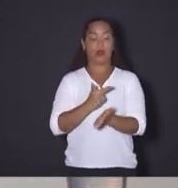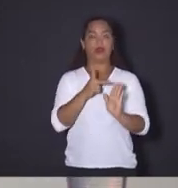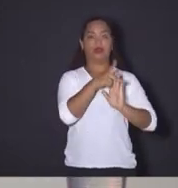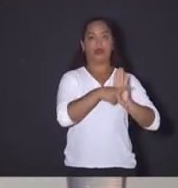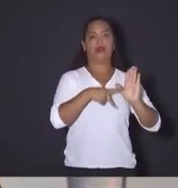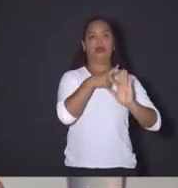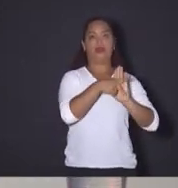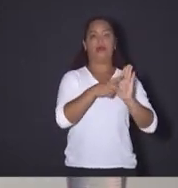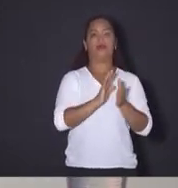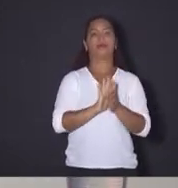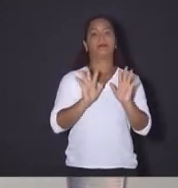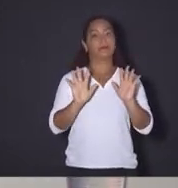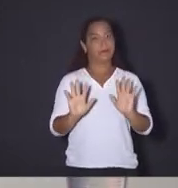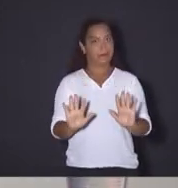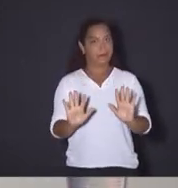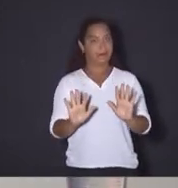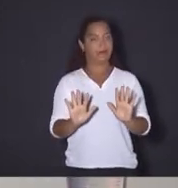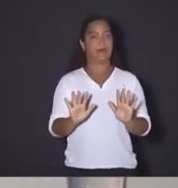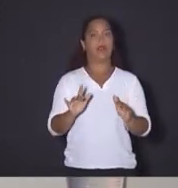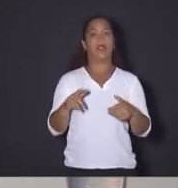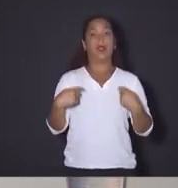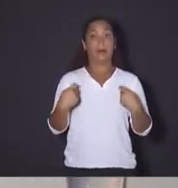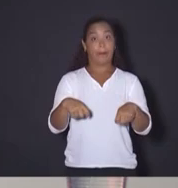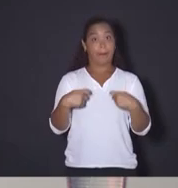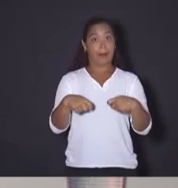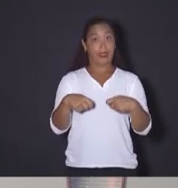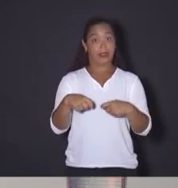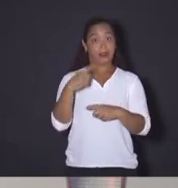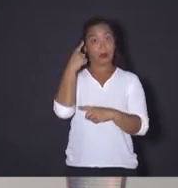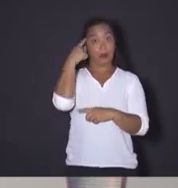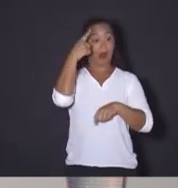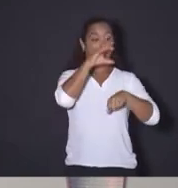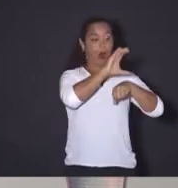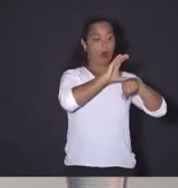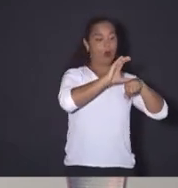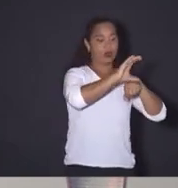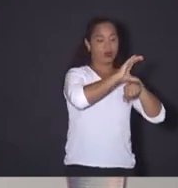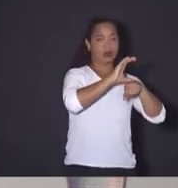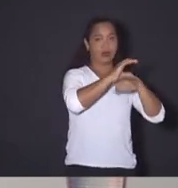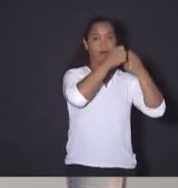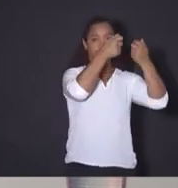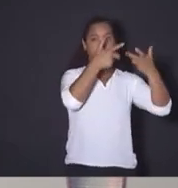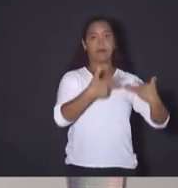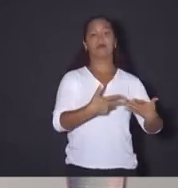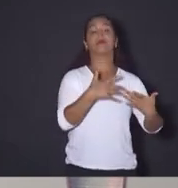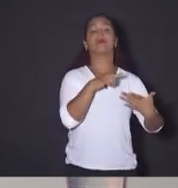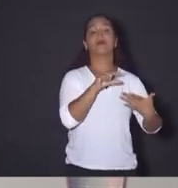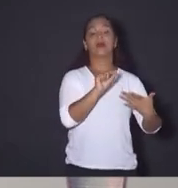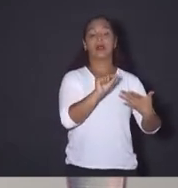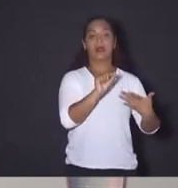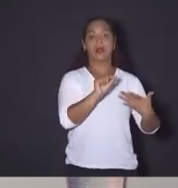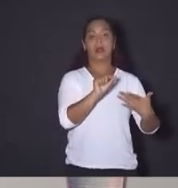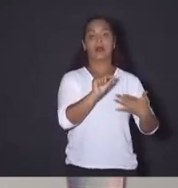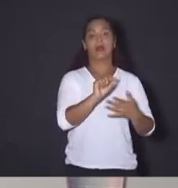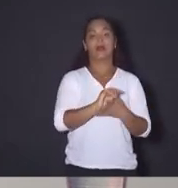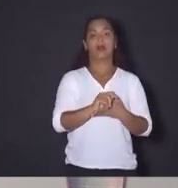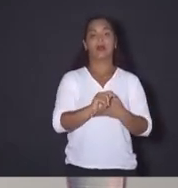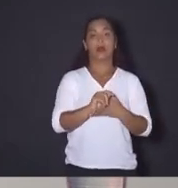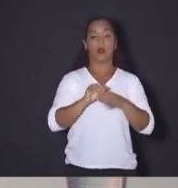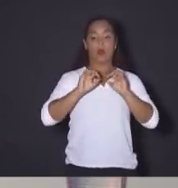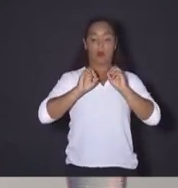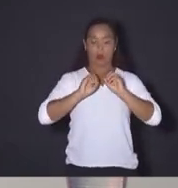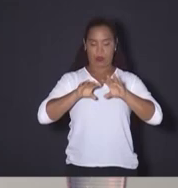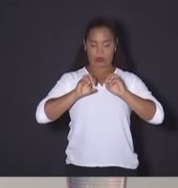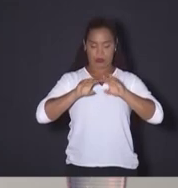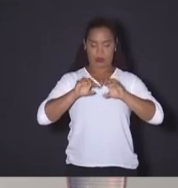ora basicamente nós temos que considerar o que diz a constituição federal constituição federal diz que o ensino será